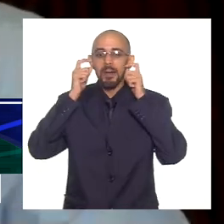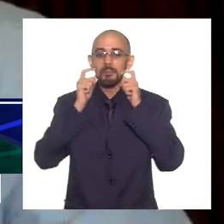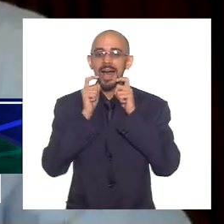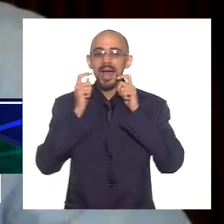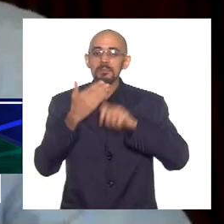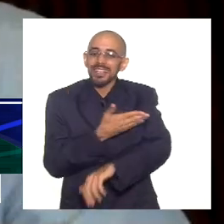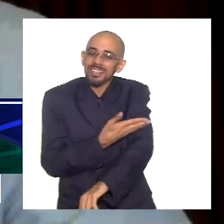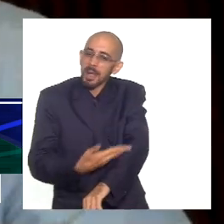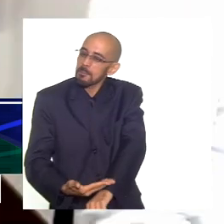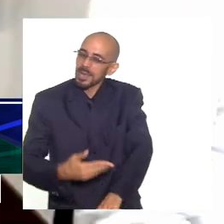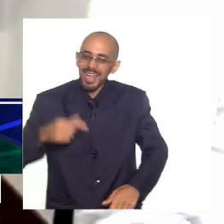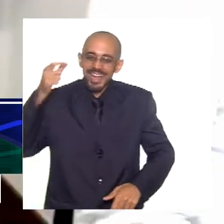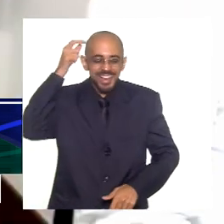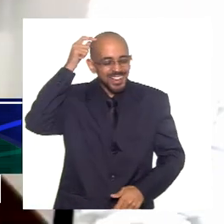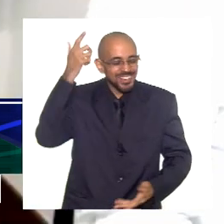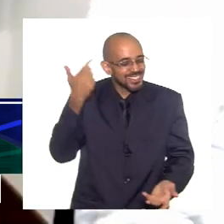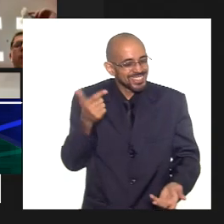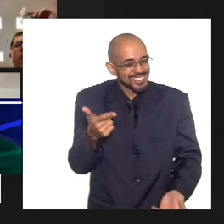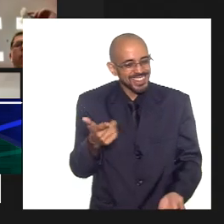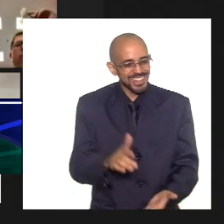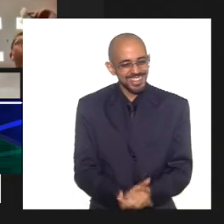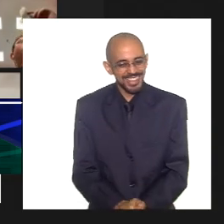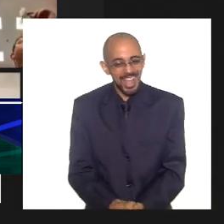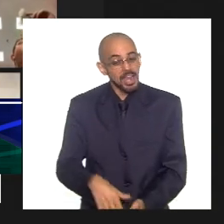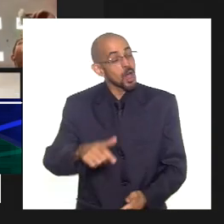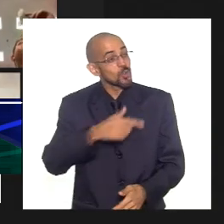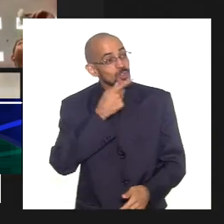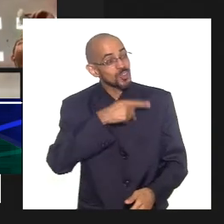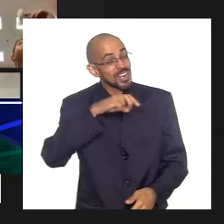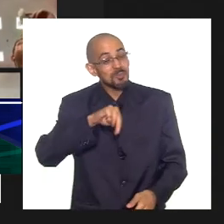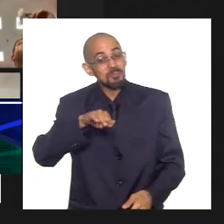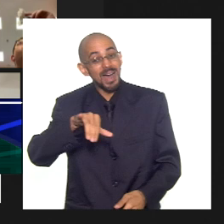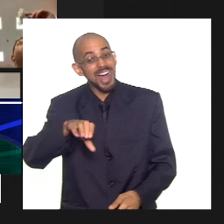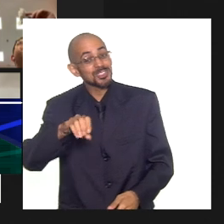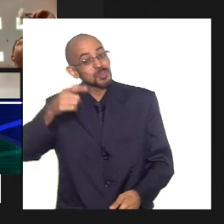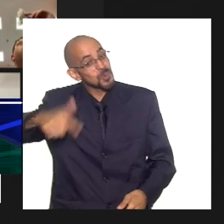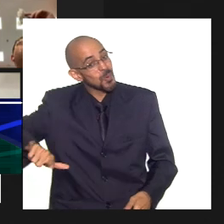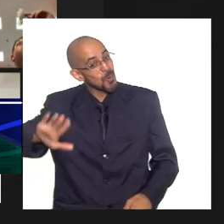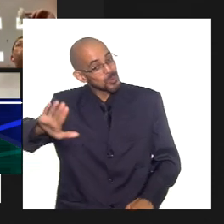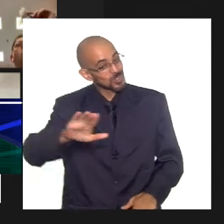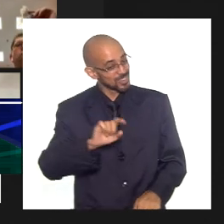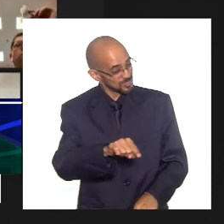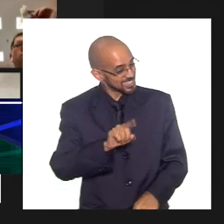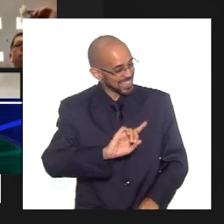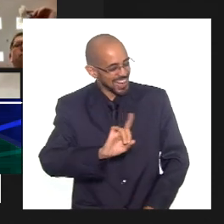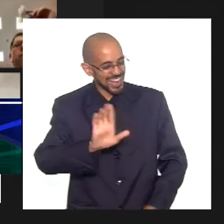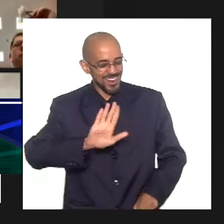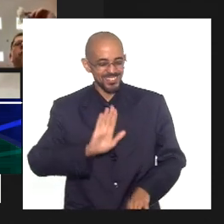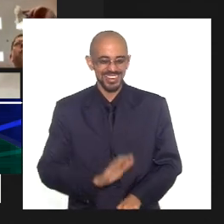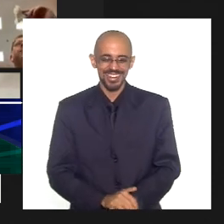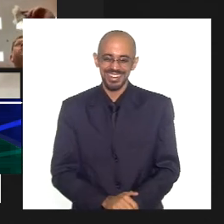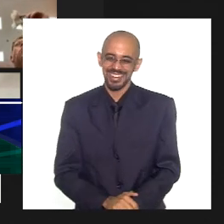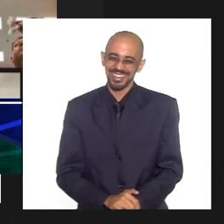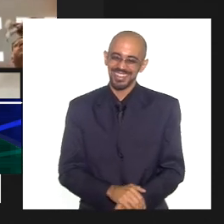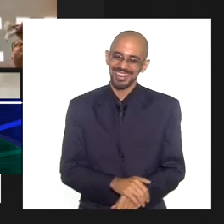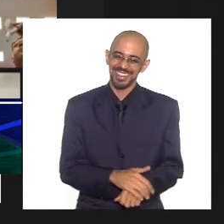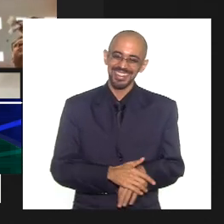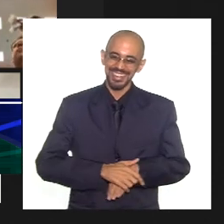Márcio Gualberto, né? Ah, do Gualberto, meu. Boa tarde, presidente. Boa noite,